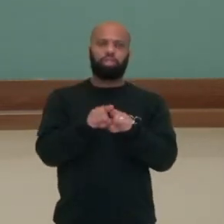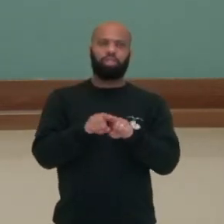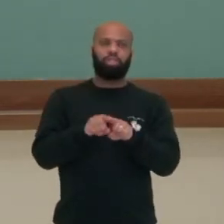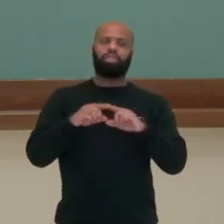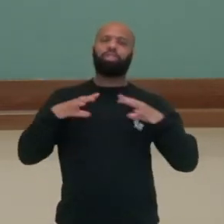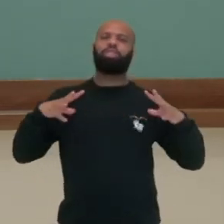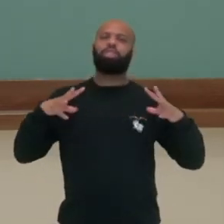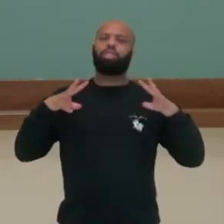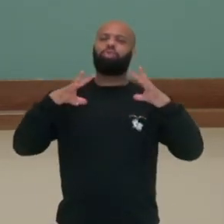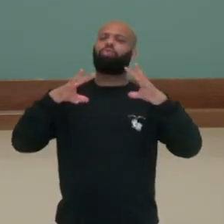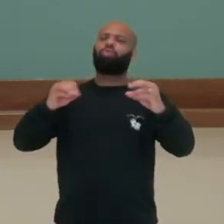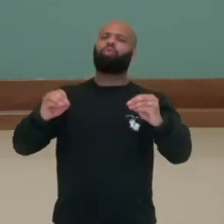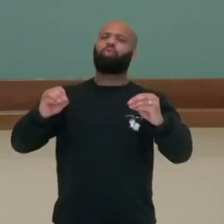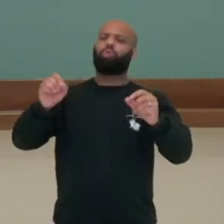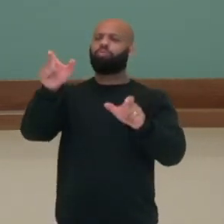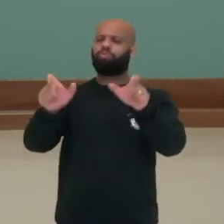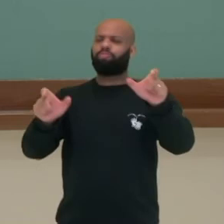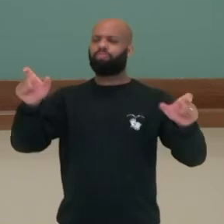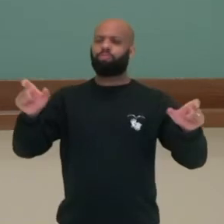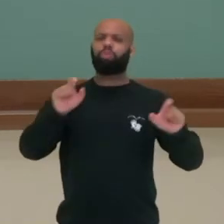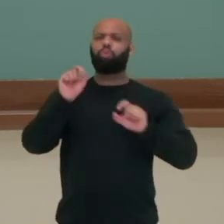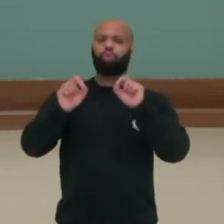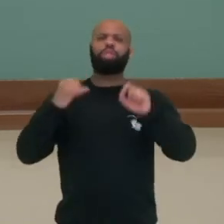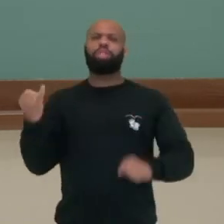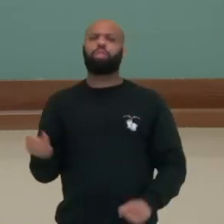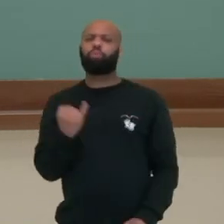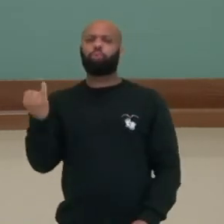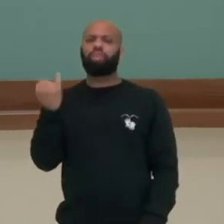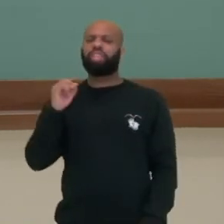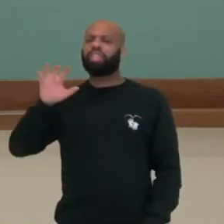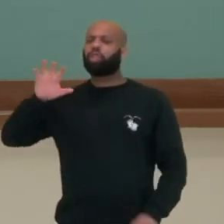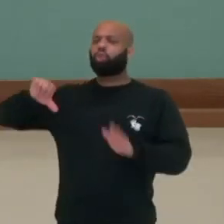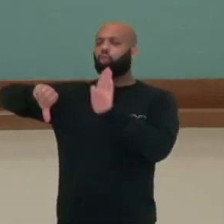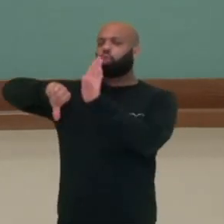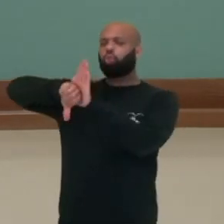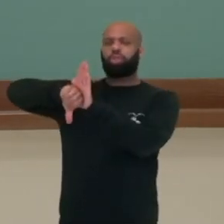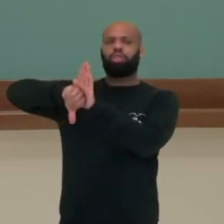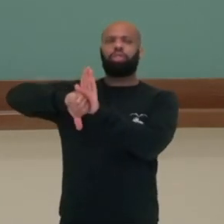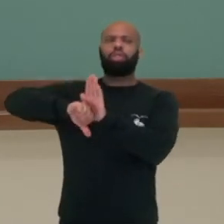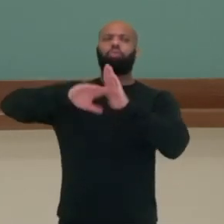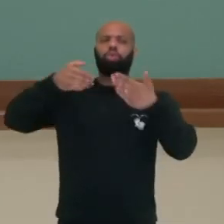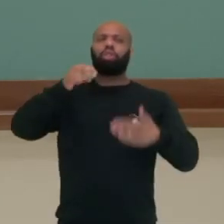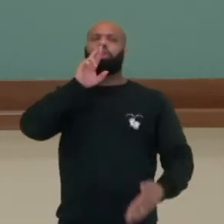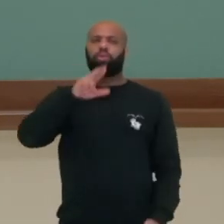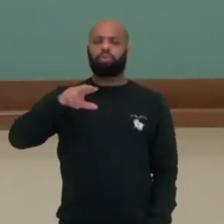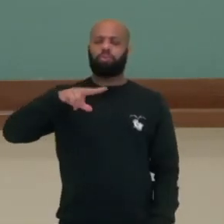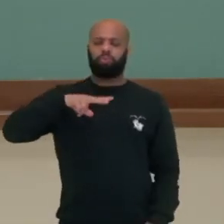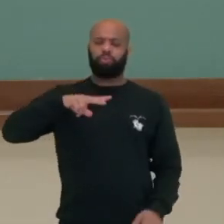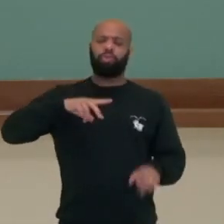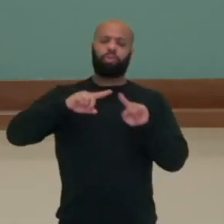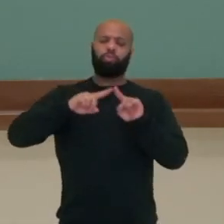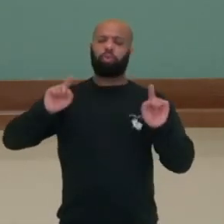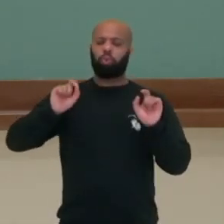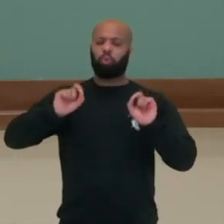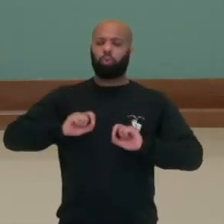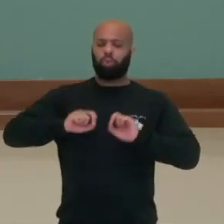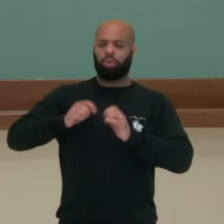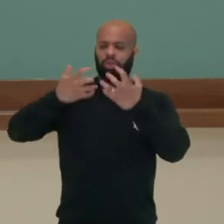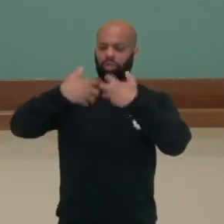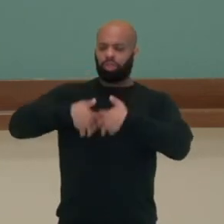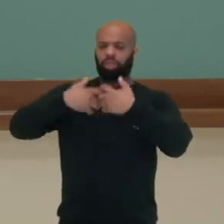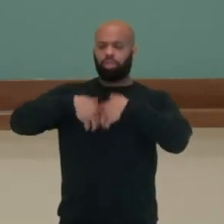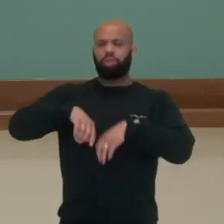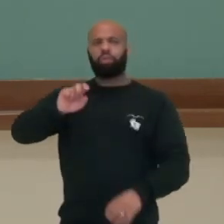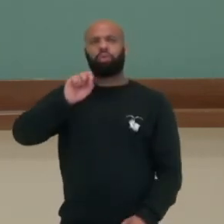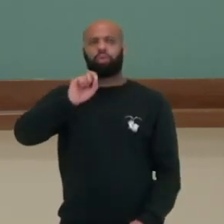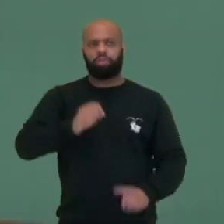todos os cidadãos. Qual a importância da inclusão do racismo? Claro que essa é uma resposta pessoal, mas o que nós podemos refletir sobre